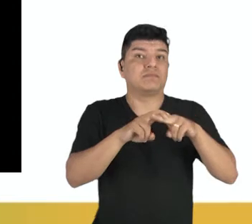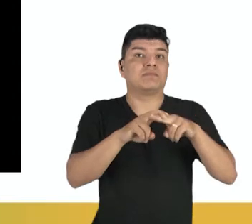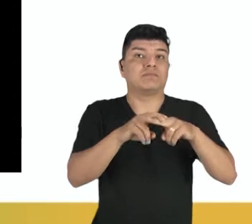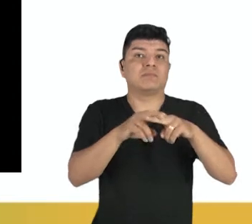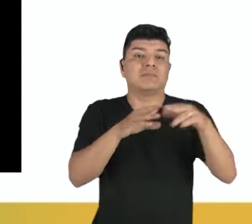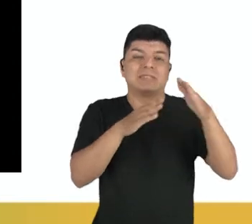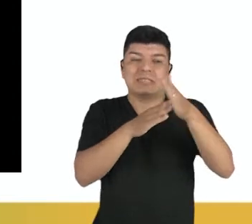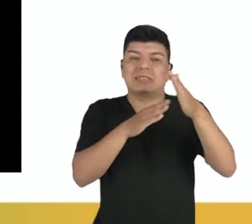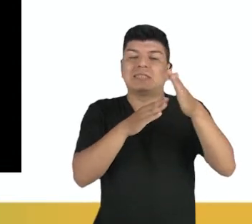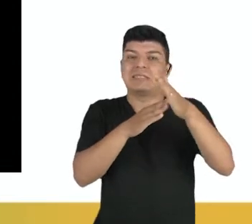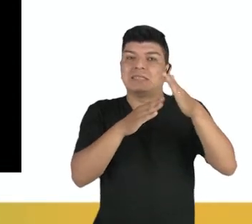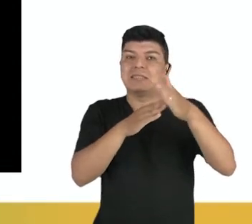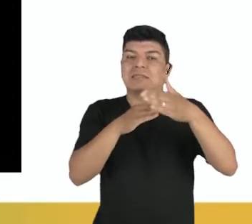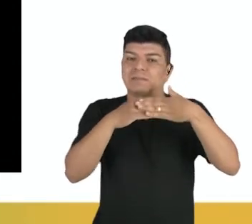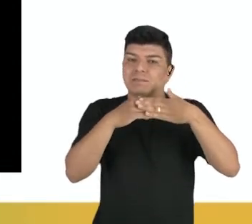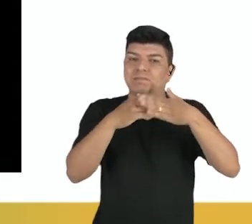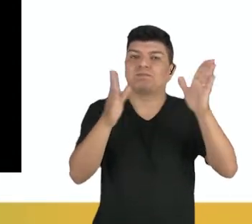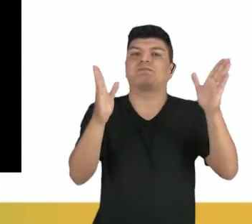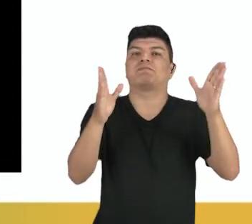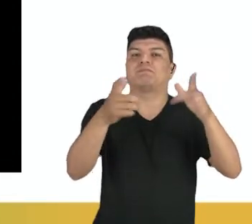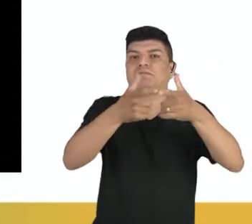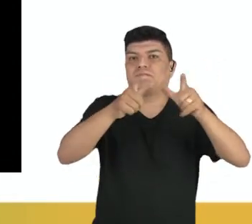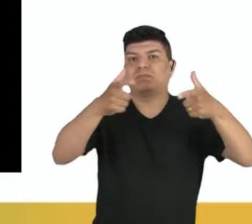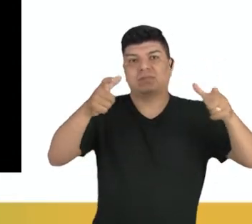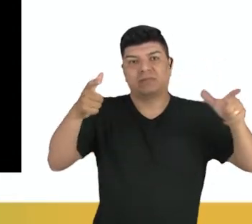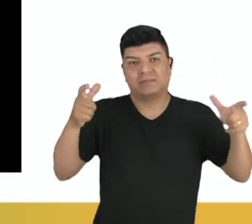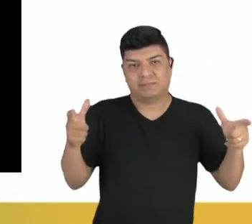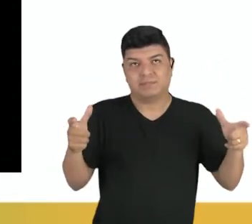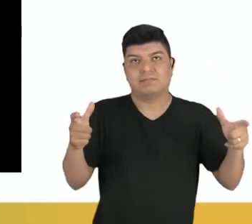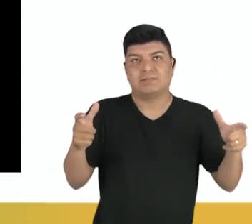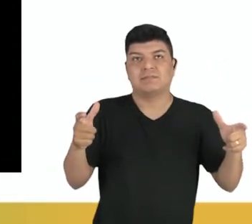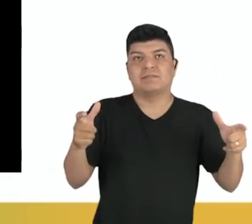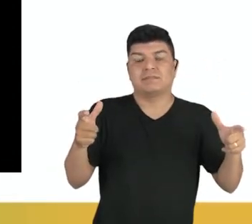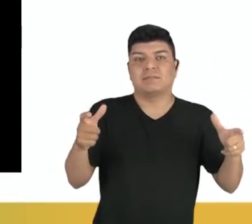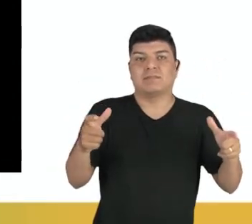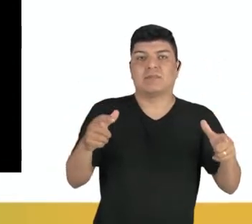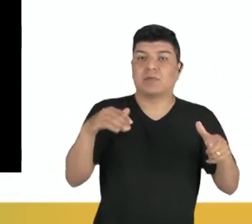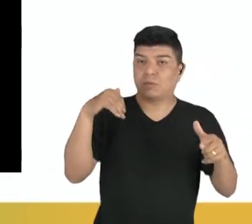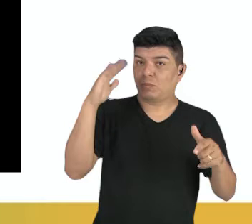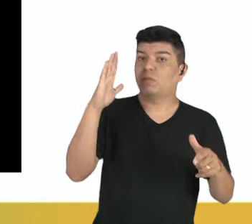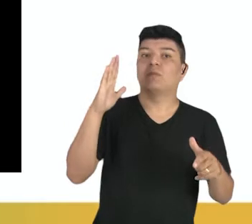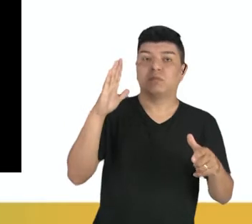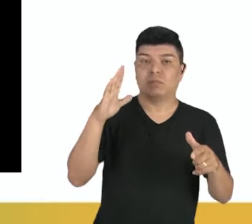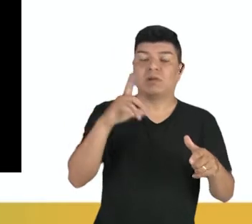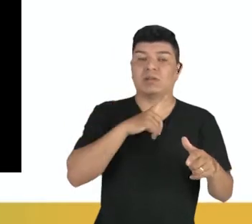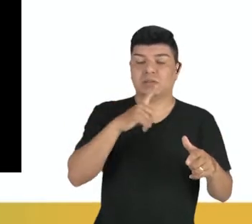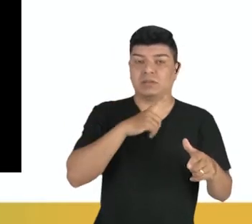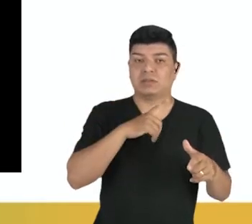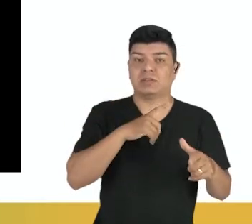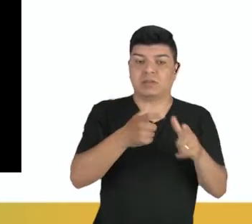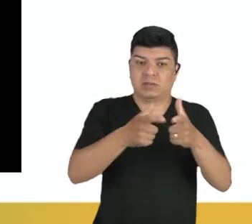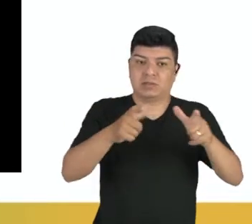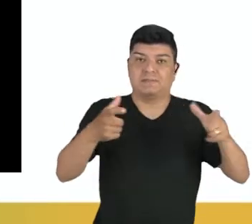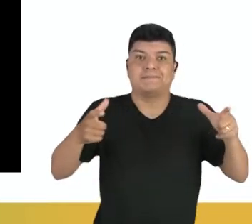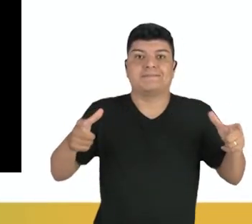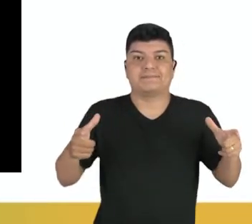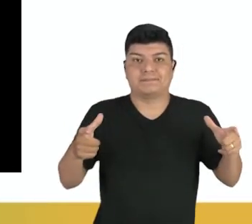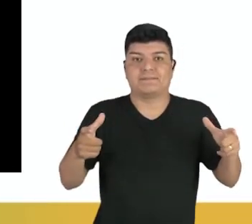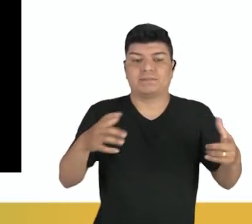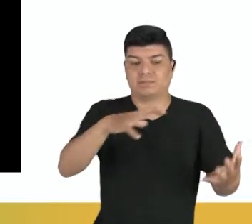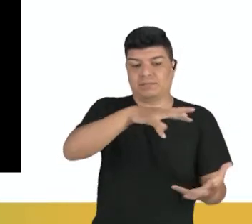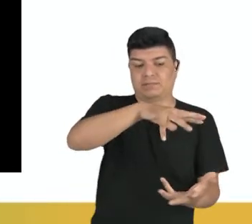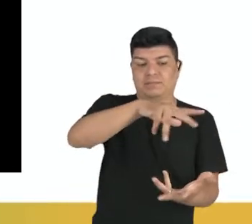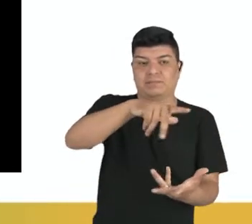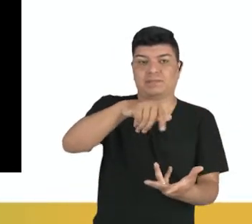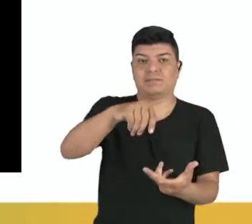eles vão forçando e podem criar esse buraco na camada de ozônio ou intensificar esse buraco da camada de ozônio. E o